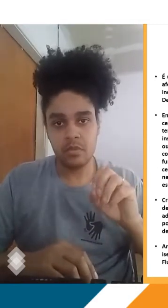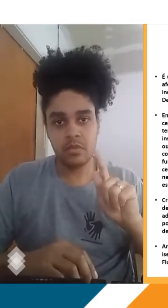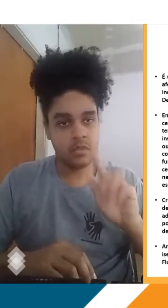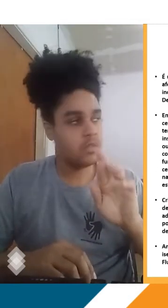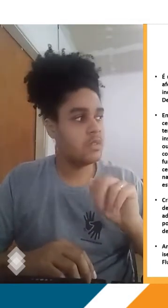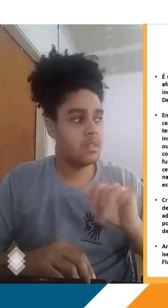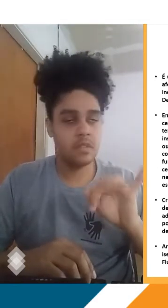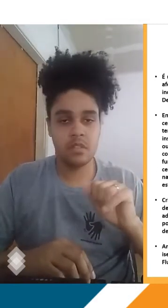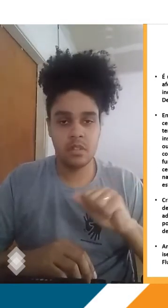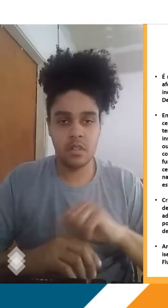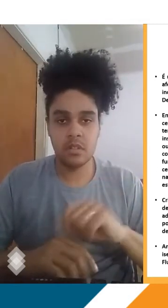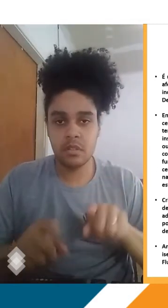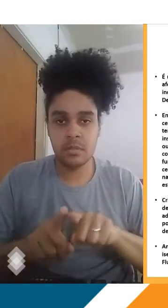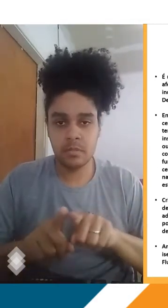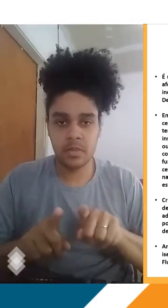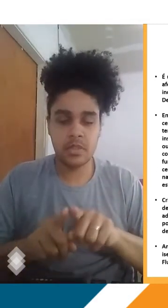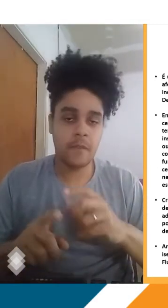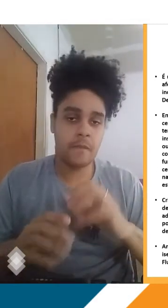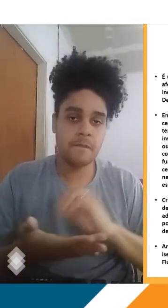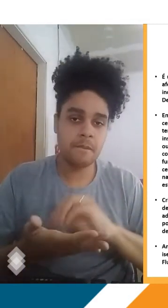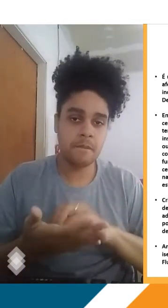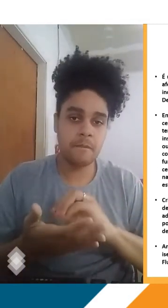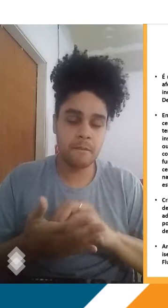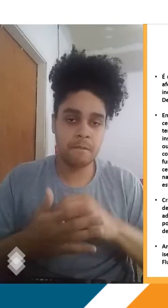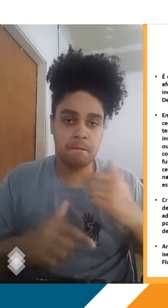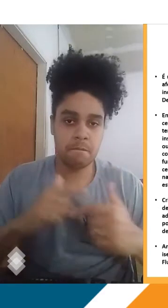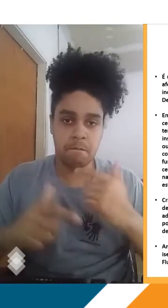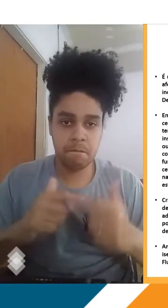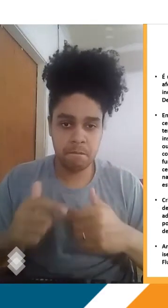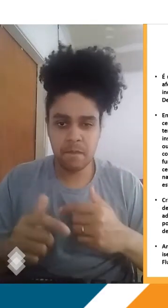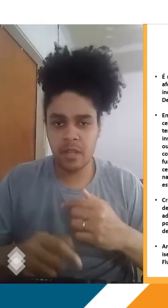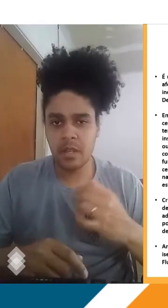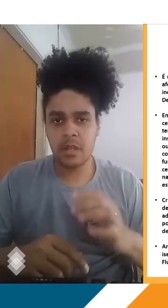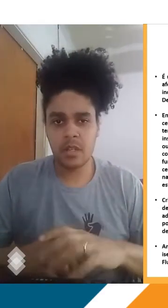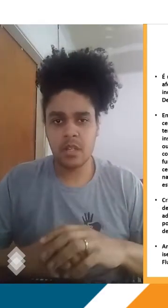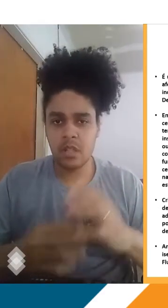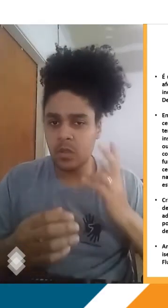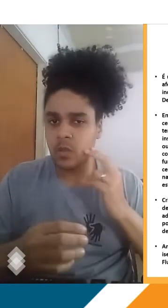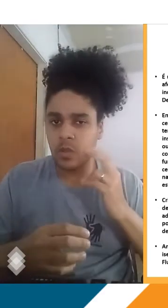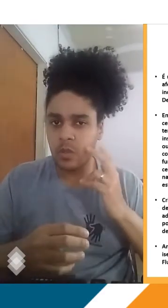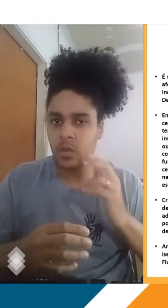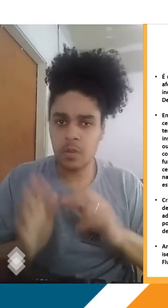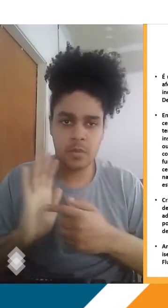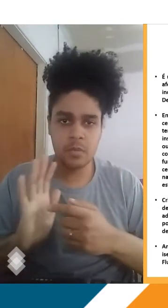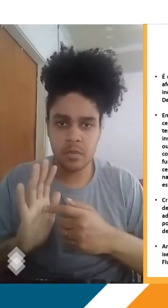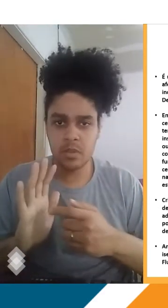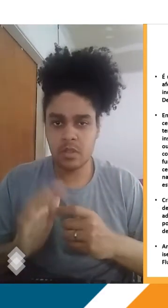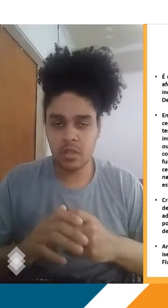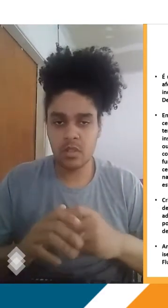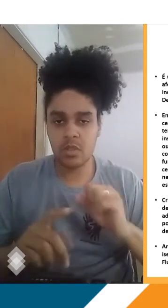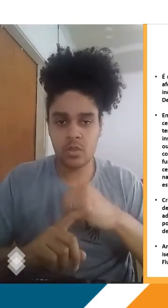e taxa de desemprego. É muito comum em questões de geografia, no enunciado, aparecer os aspectos, os